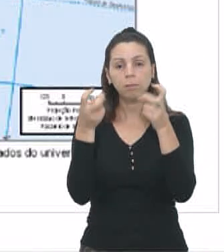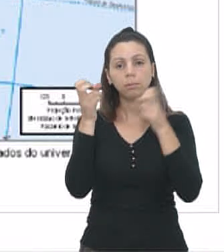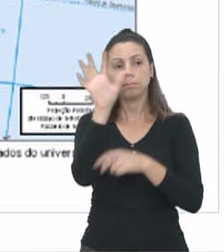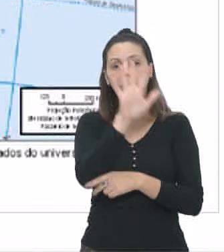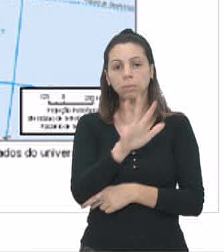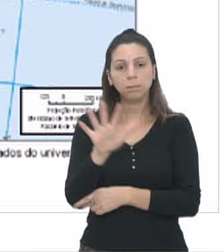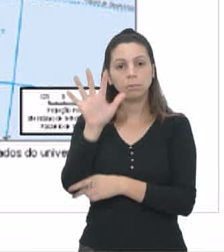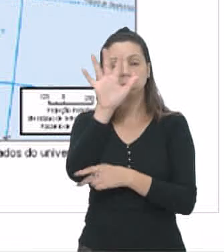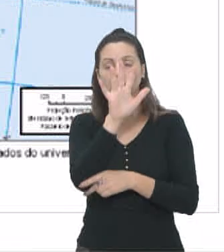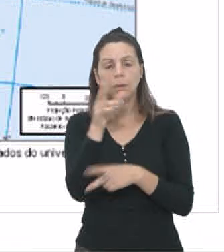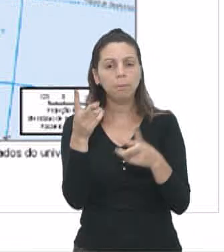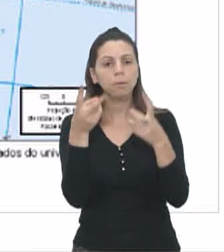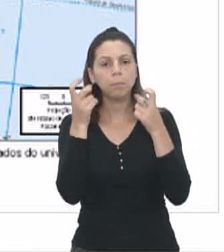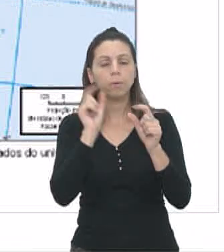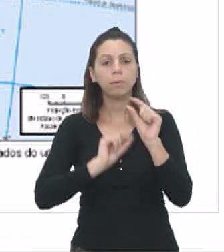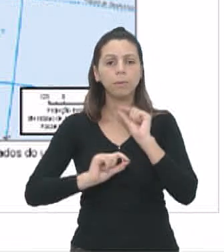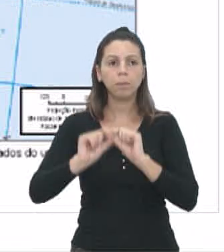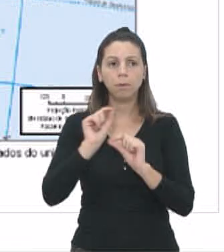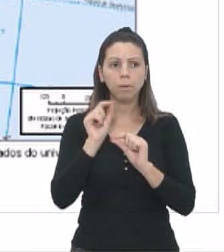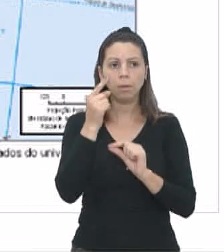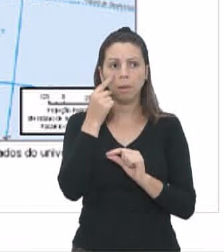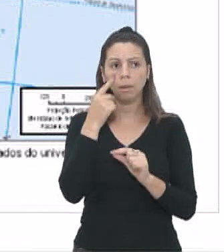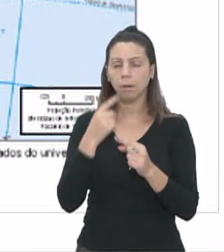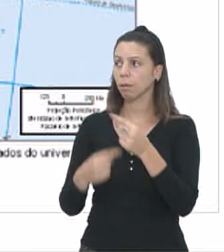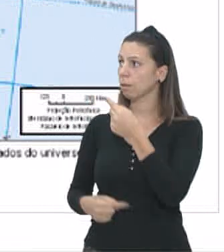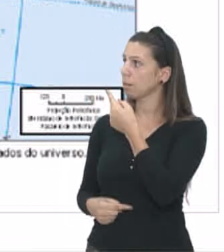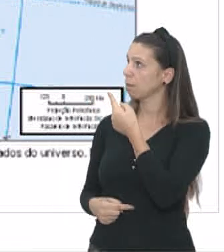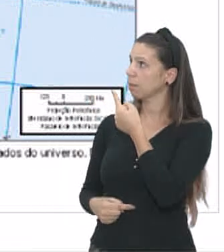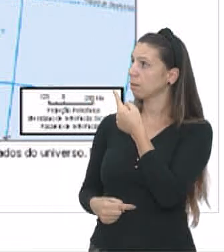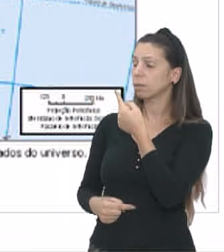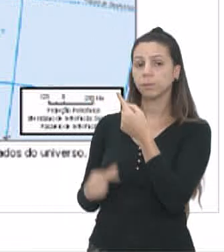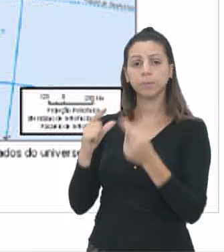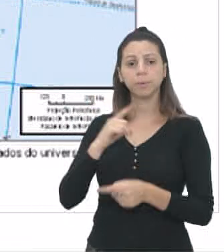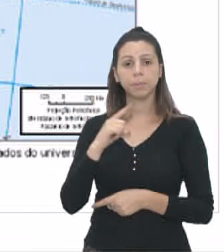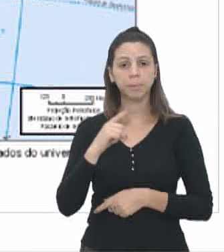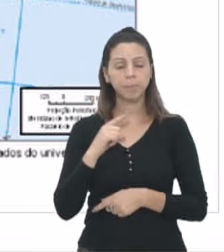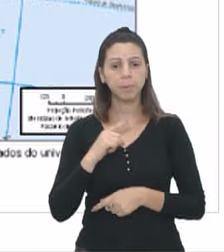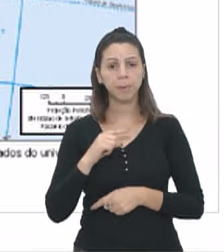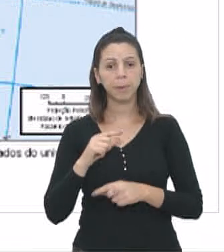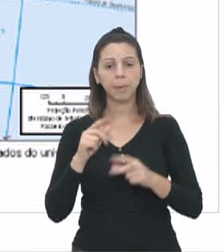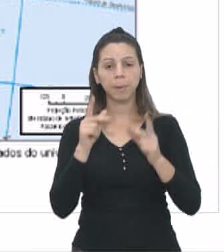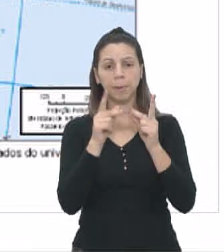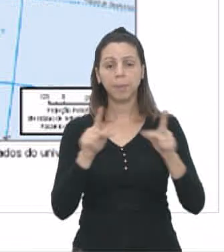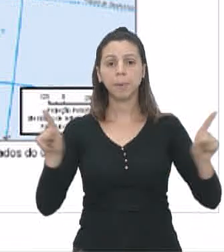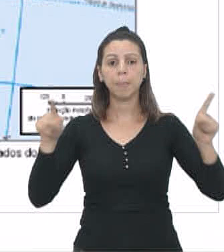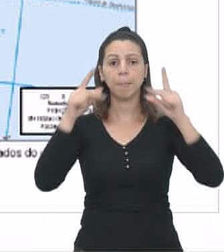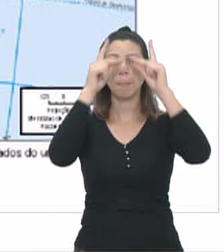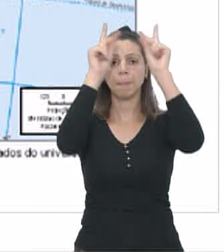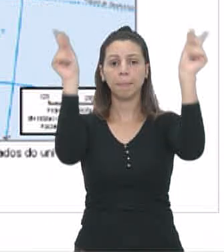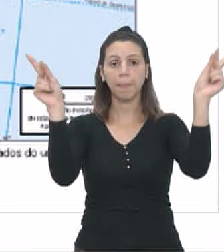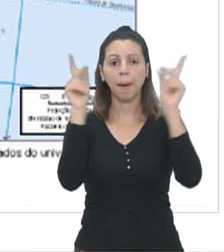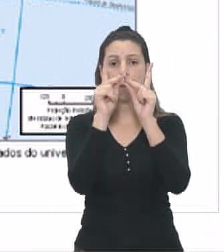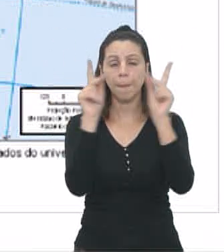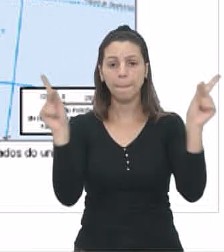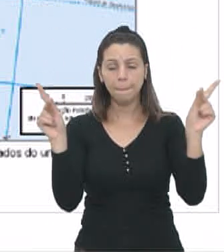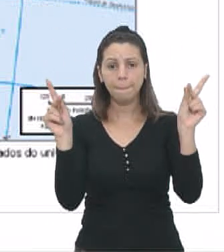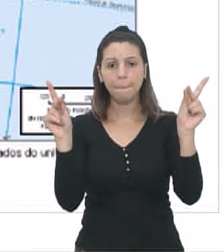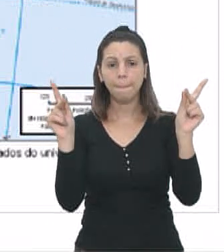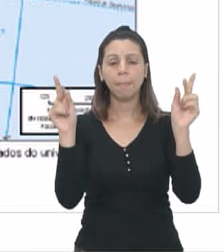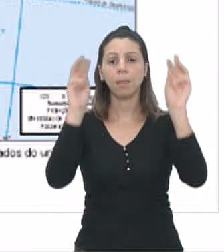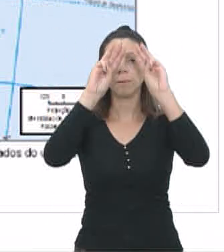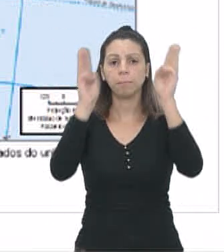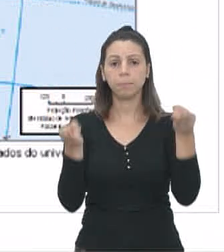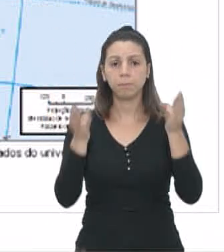mapa, nós vamos perceber que estes mapas também vão trazer a indicação dos paralelos e dos meridianos. A exemplo do mapa do